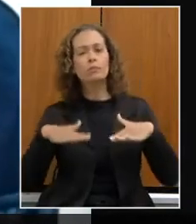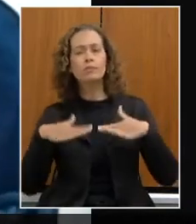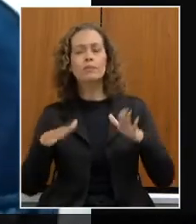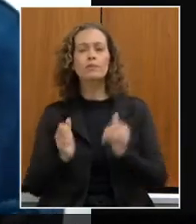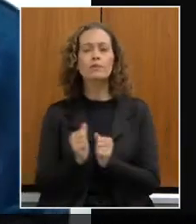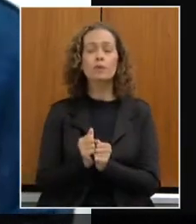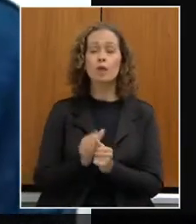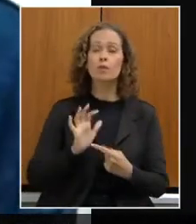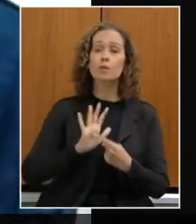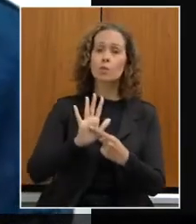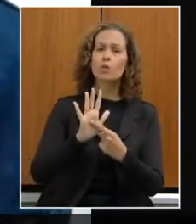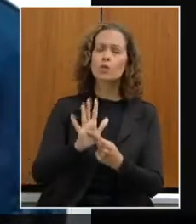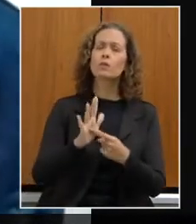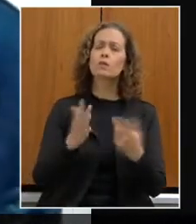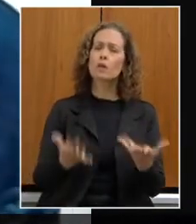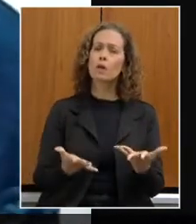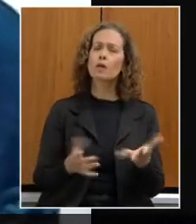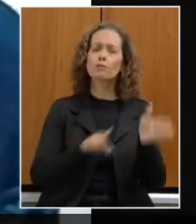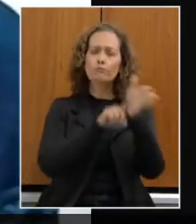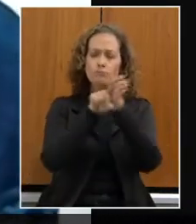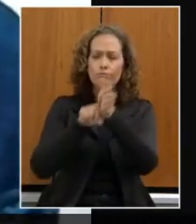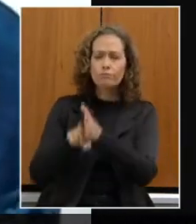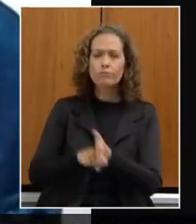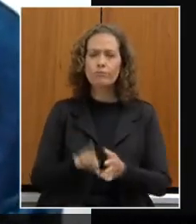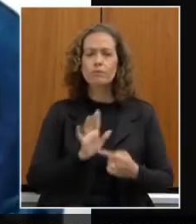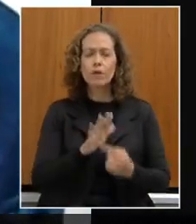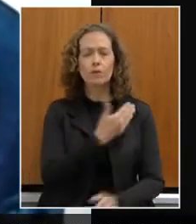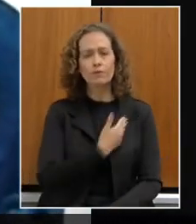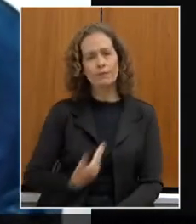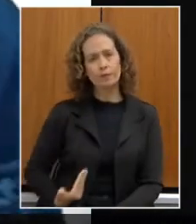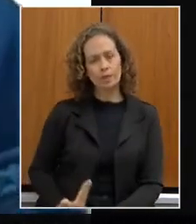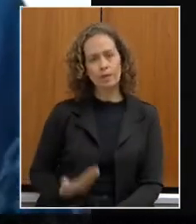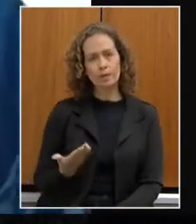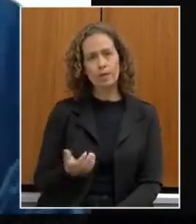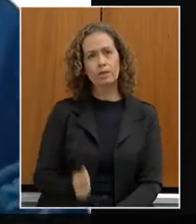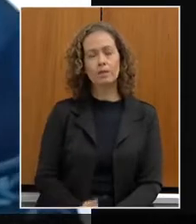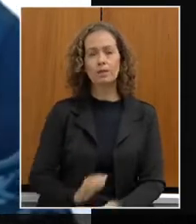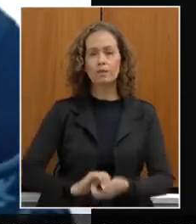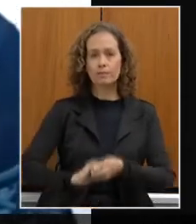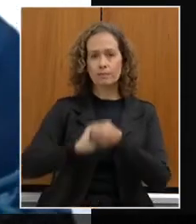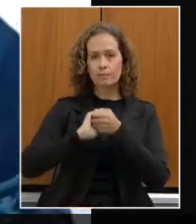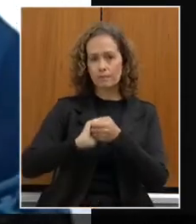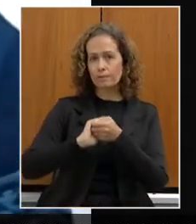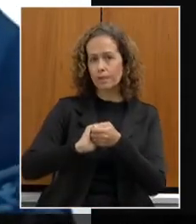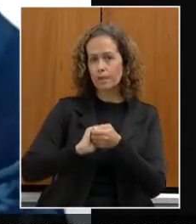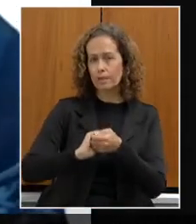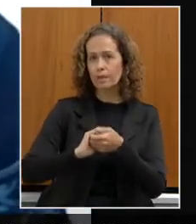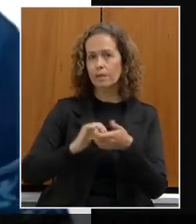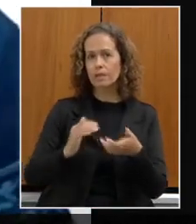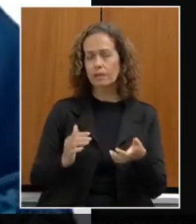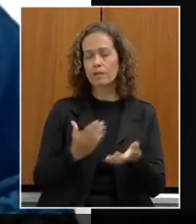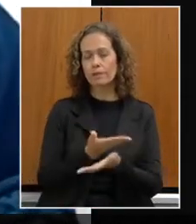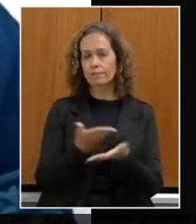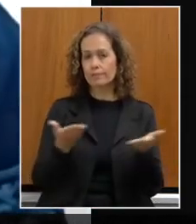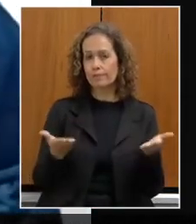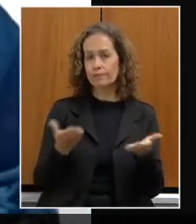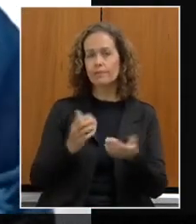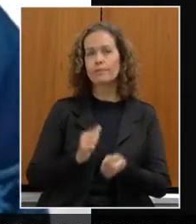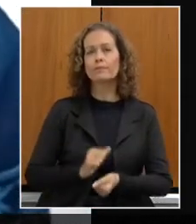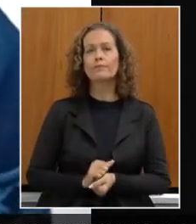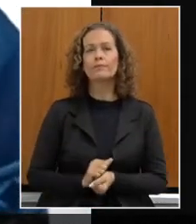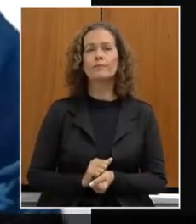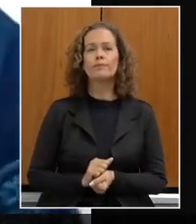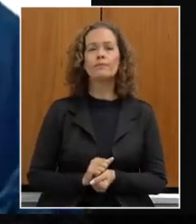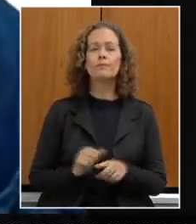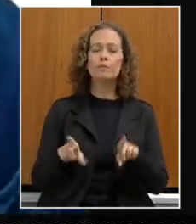Assembleia que é a nossa missão eu quero saudar doutor doutor Fábio Bachareti né companheiro